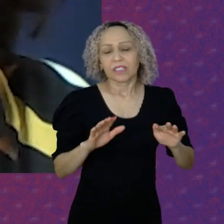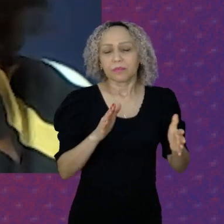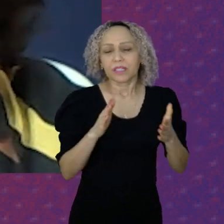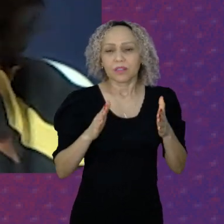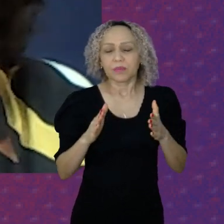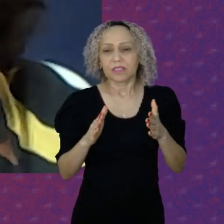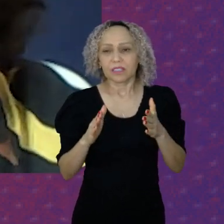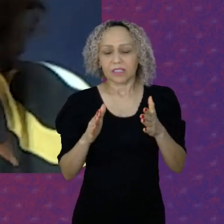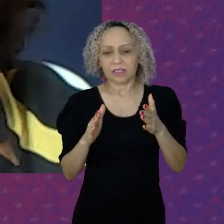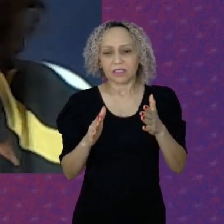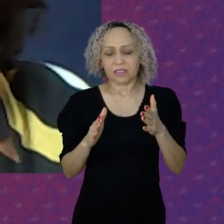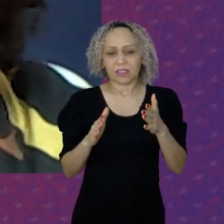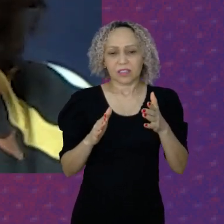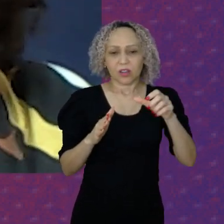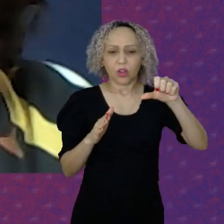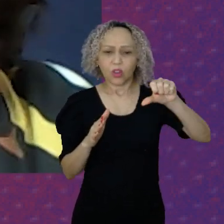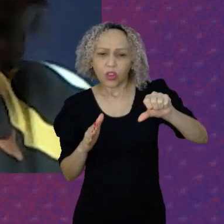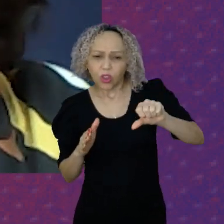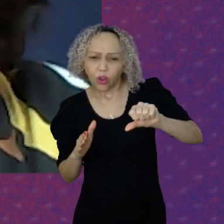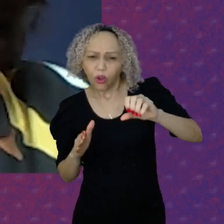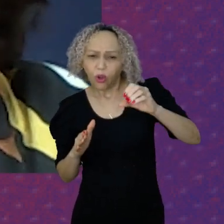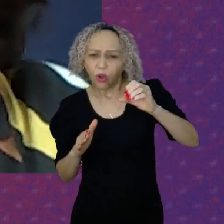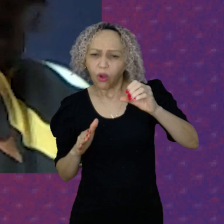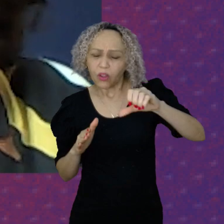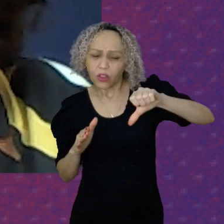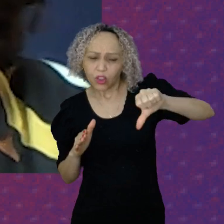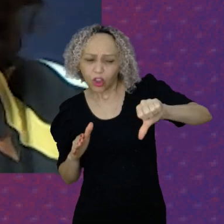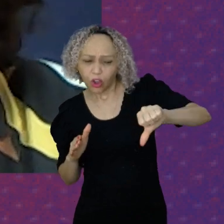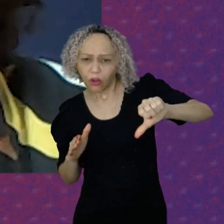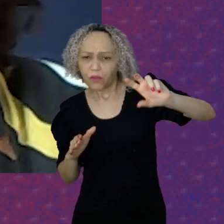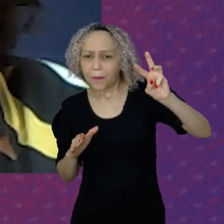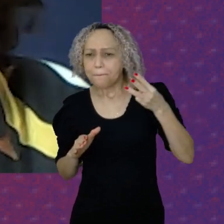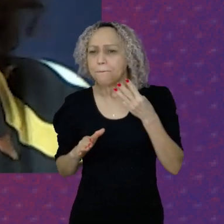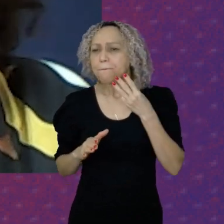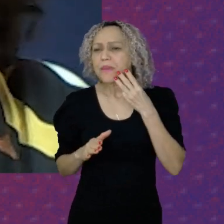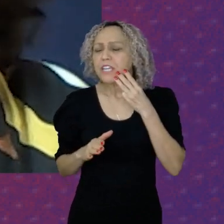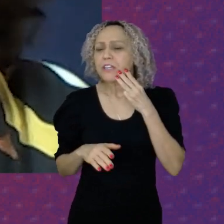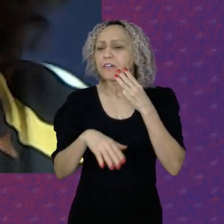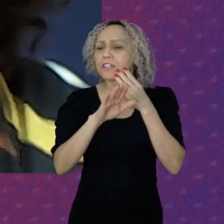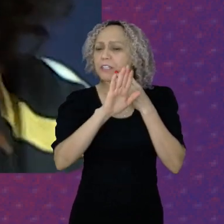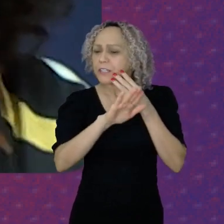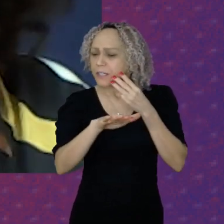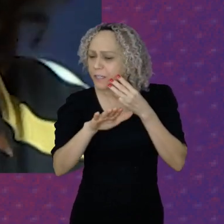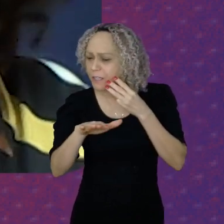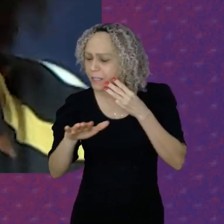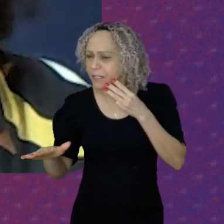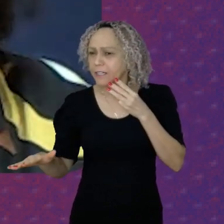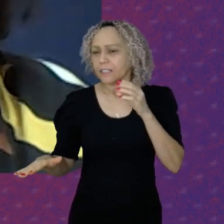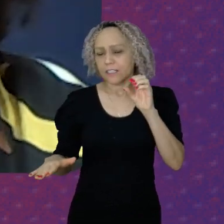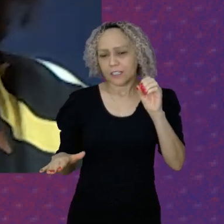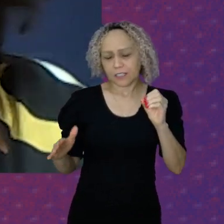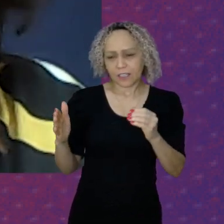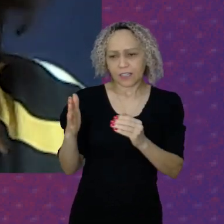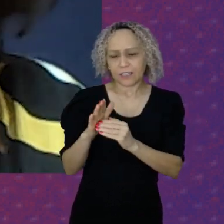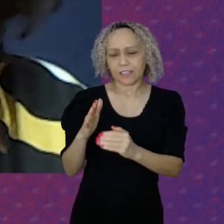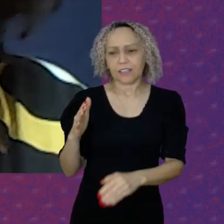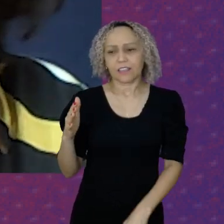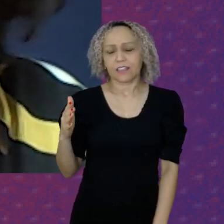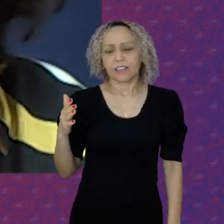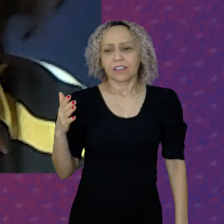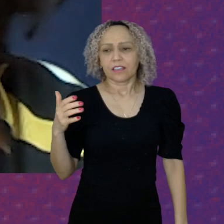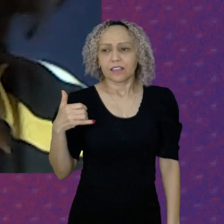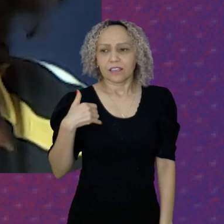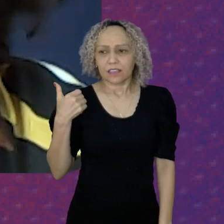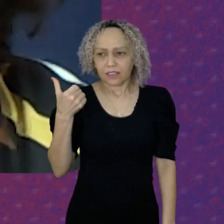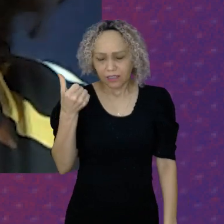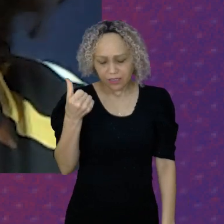nessa faixa etária. Então, é muito importante ter mais esse recurso garantido para as